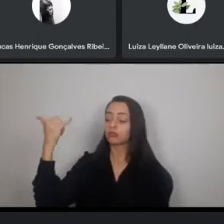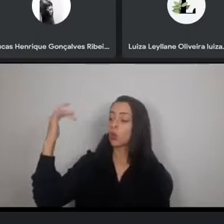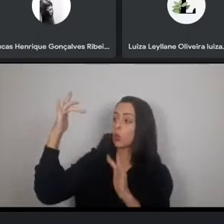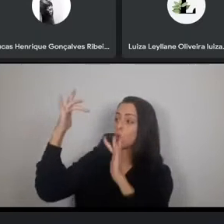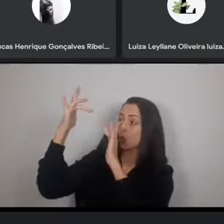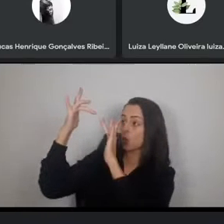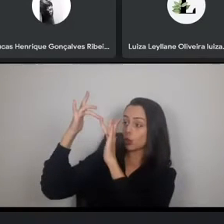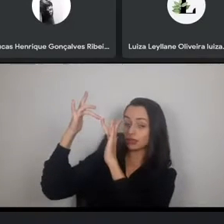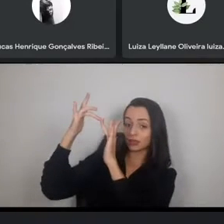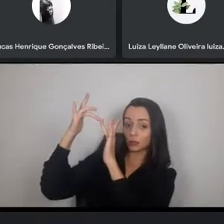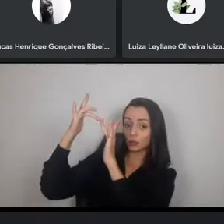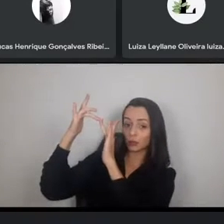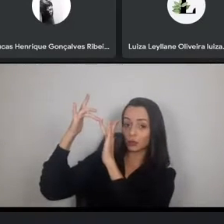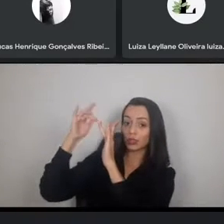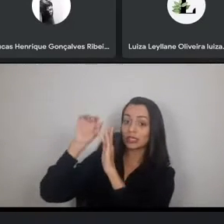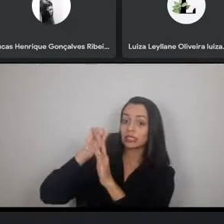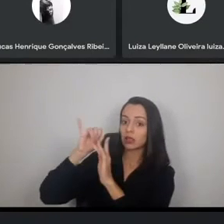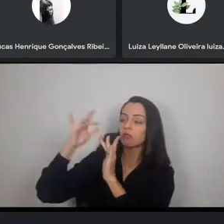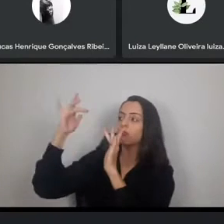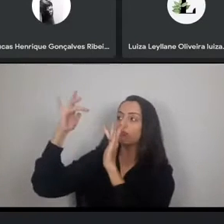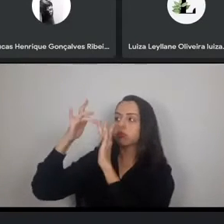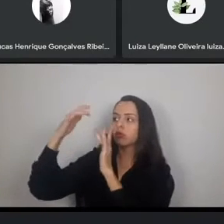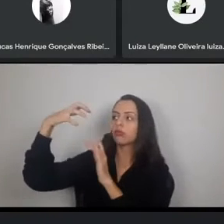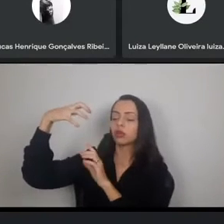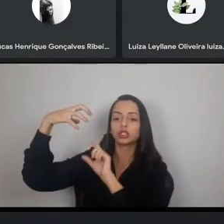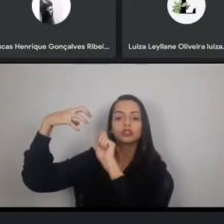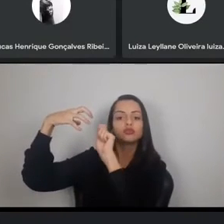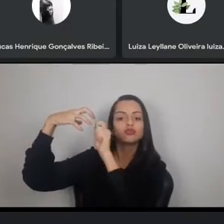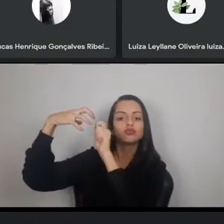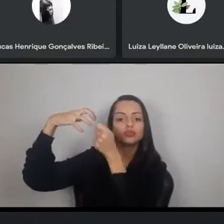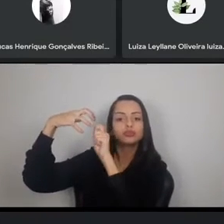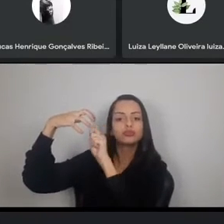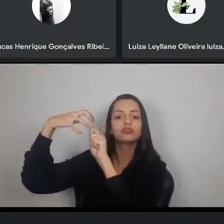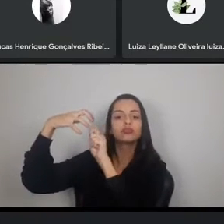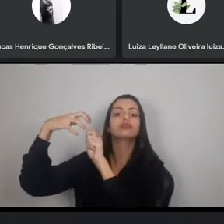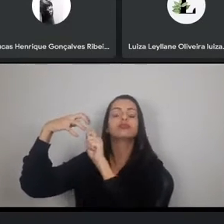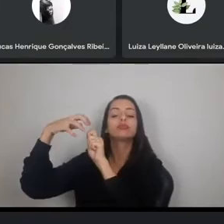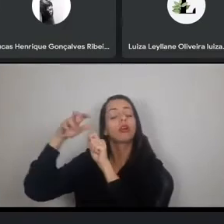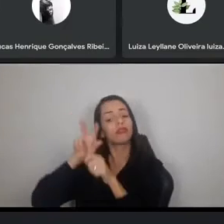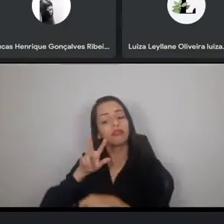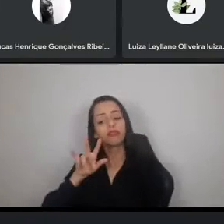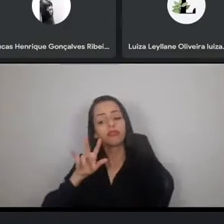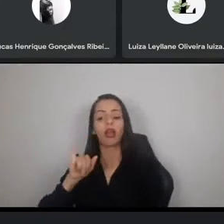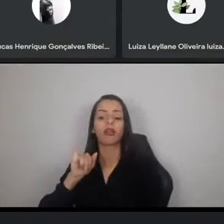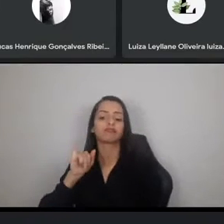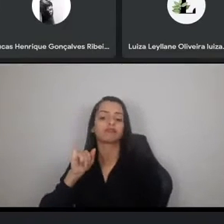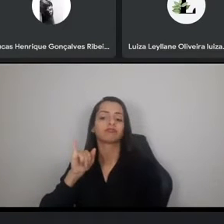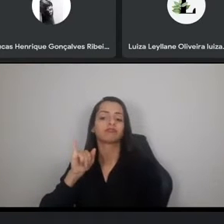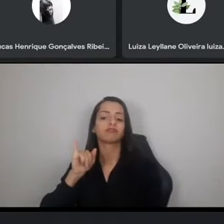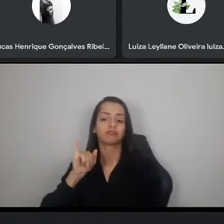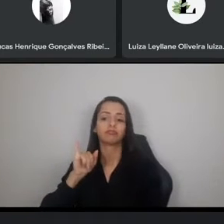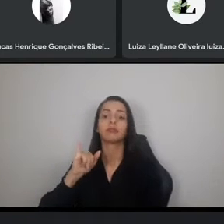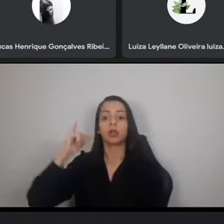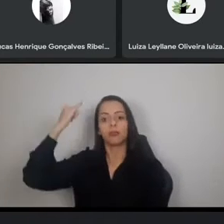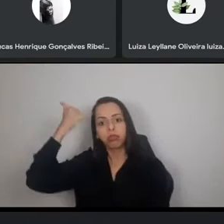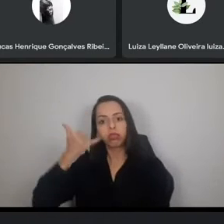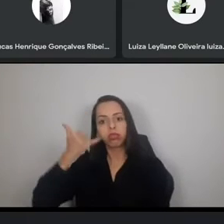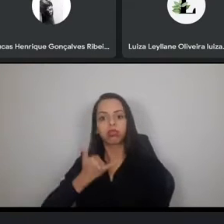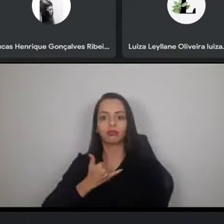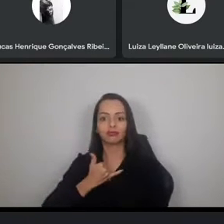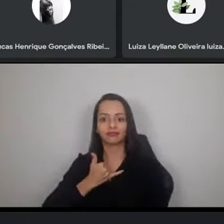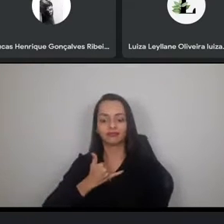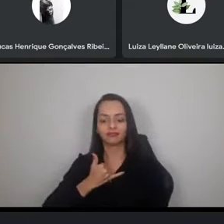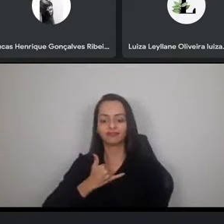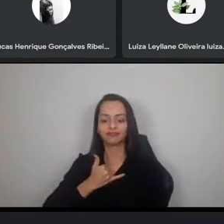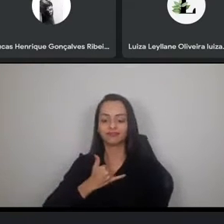com o chuveiro elétrico, vai sofrer uma descarga elétrica. Lembrando, para fazer